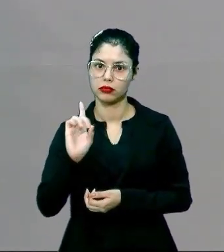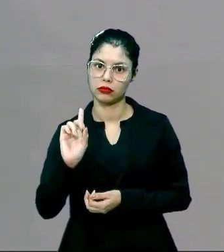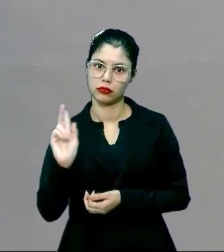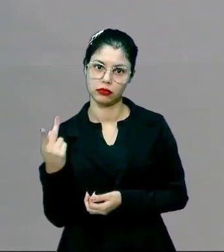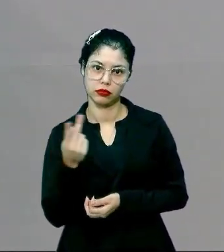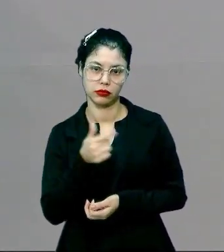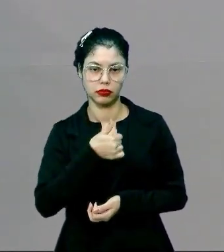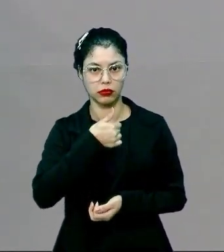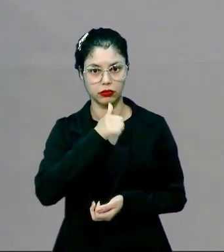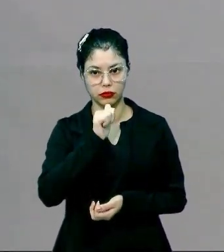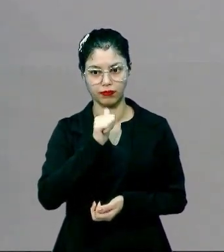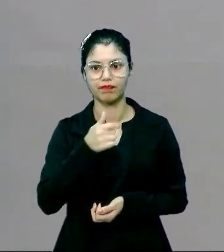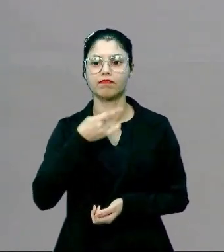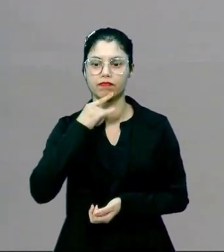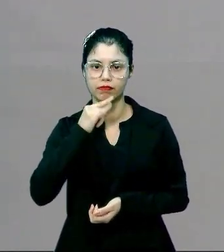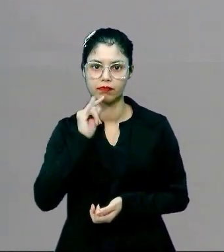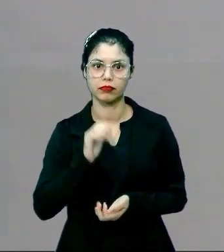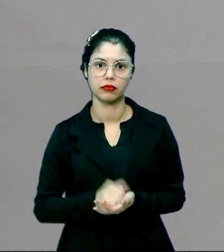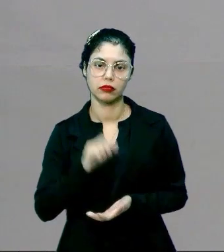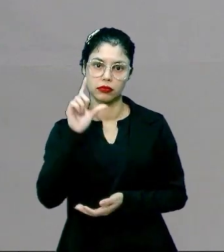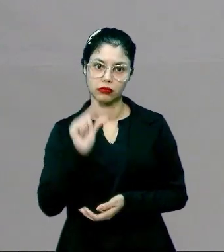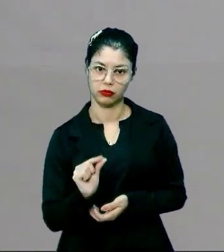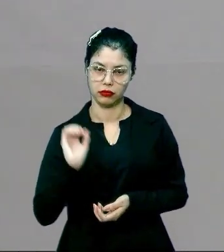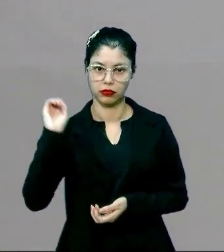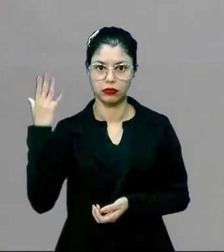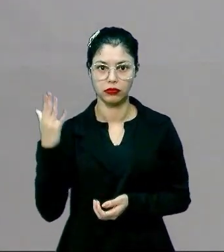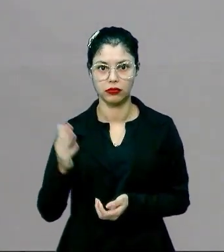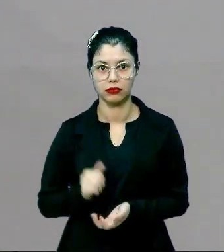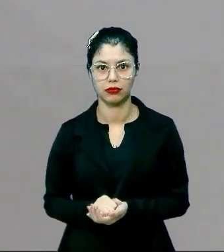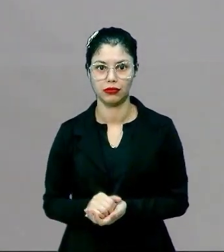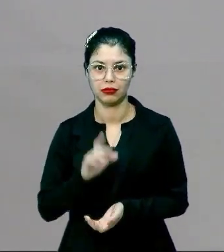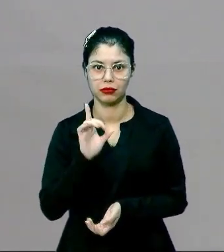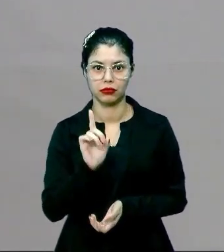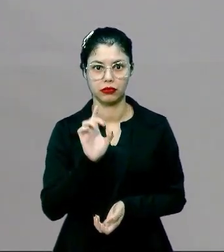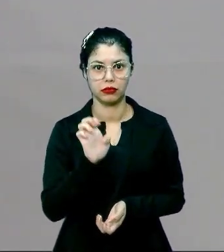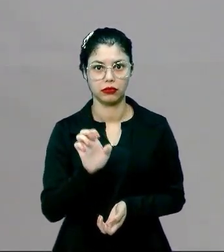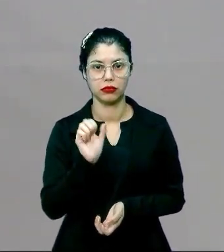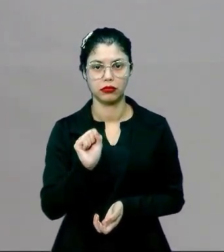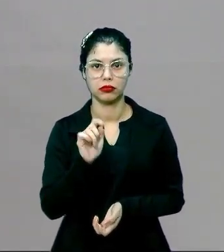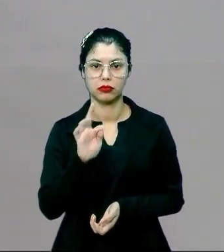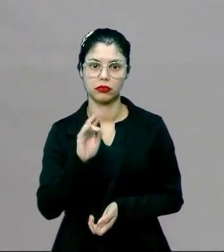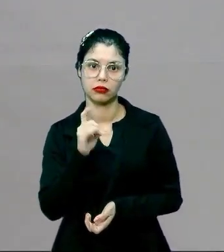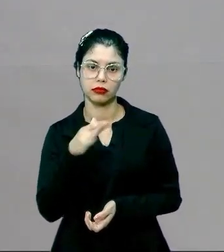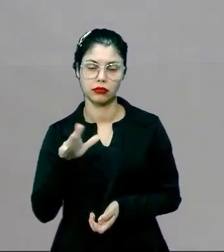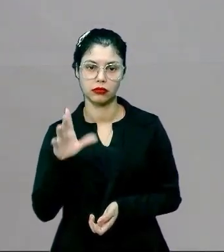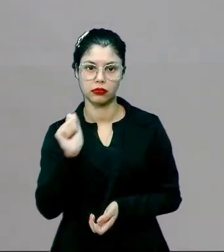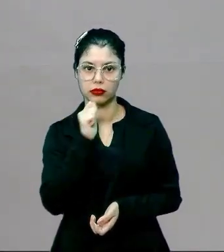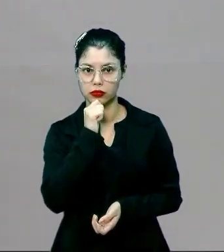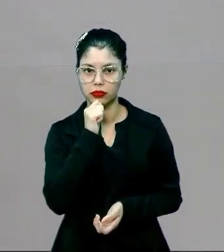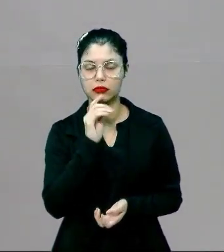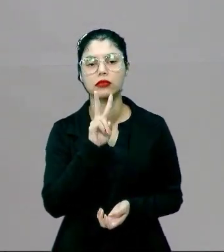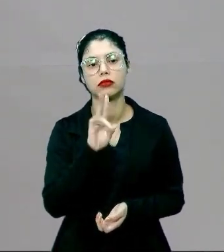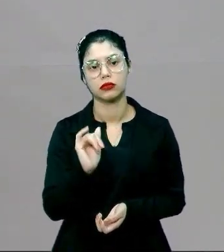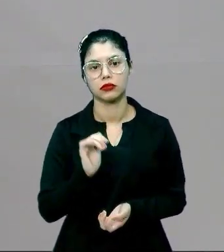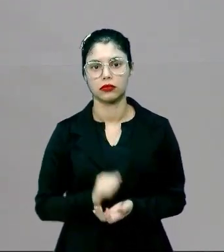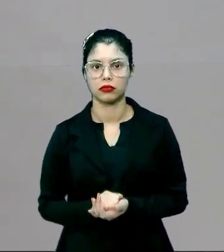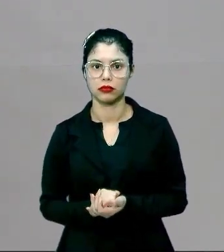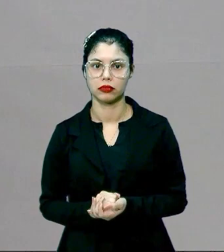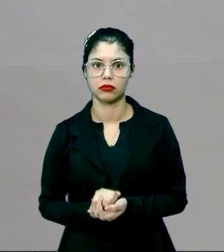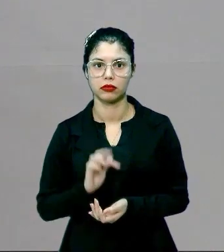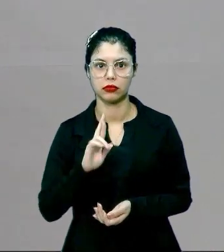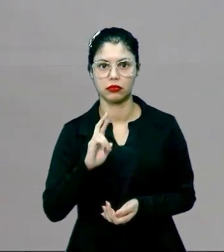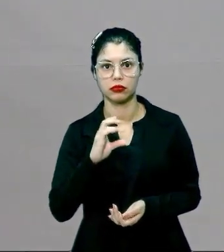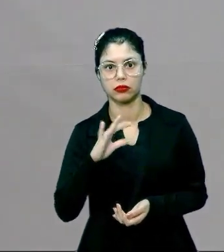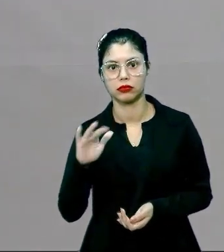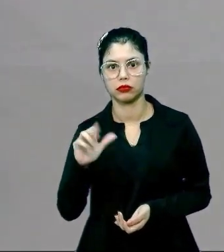tá bebendo, o álcool tá inibindo o ADH. Tá causando a sua desidratação. Consequentemente, vai te causar